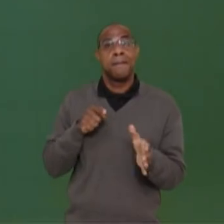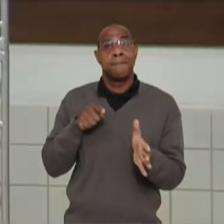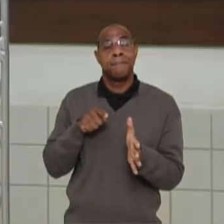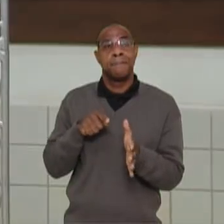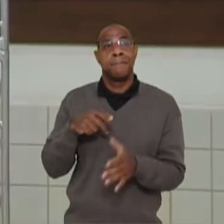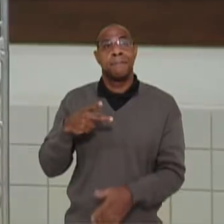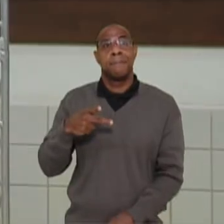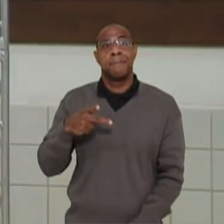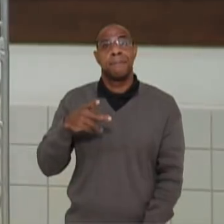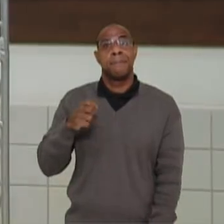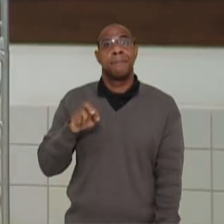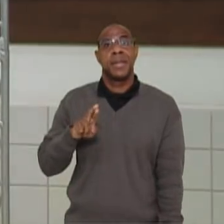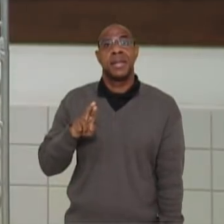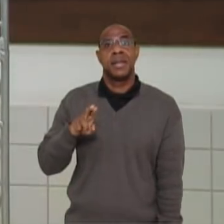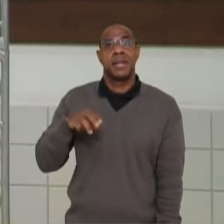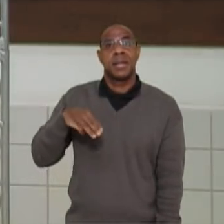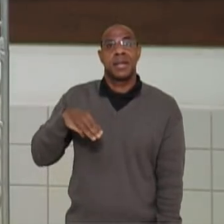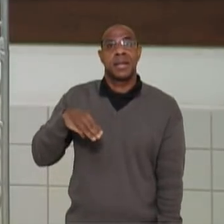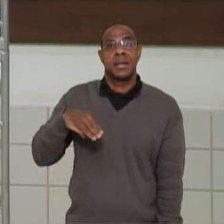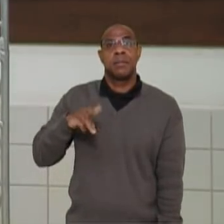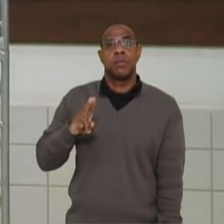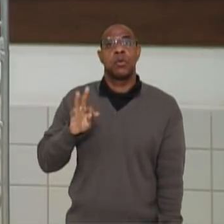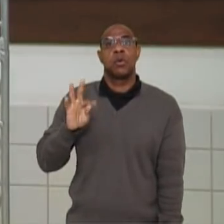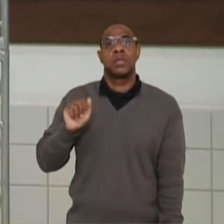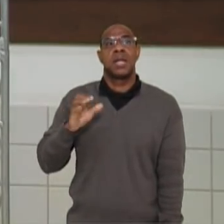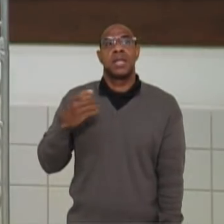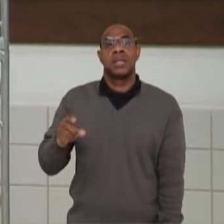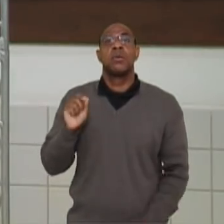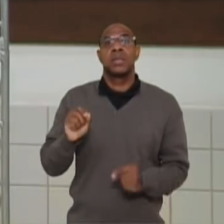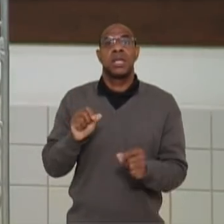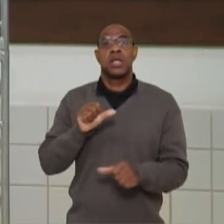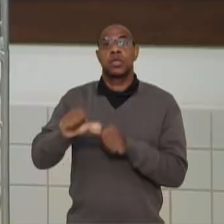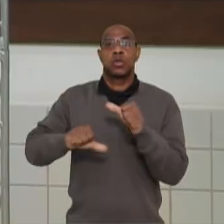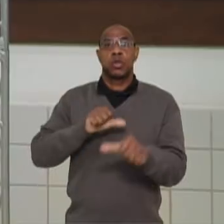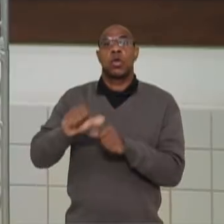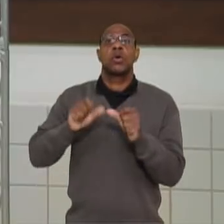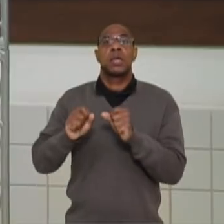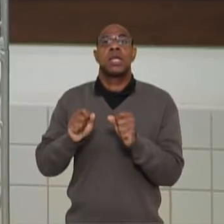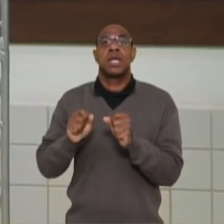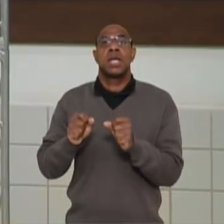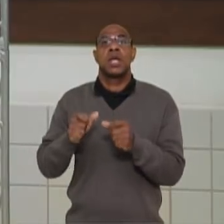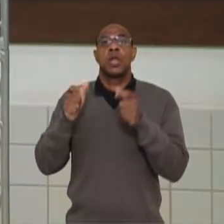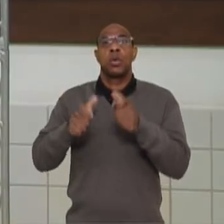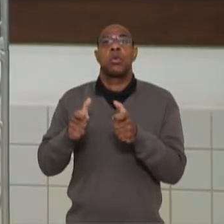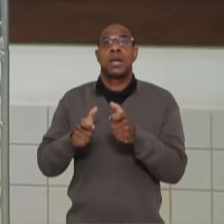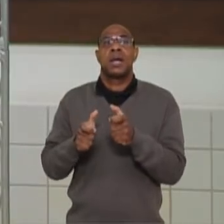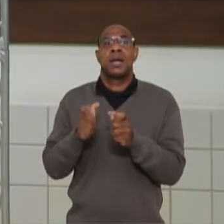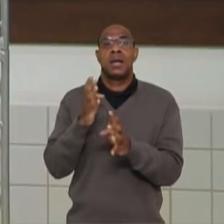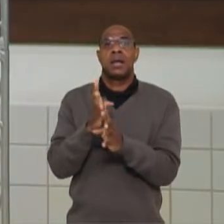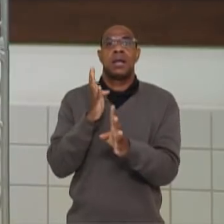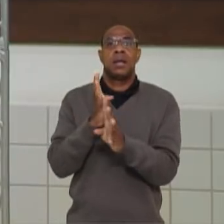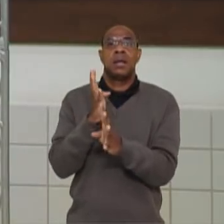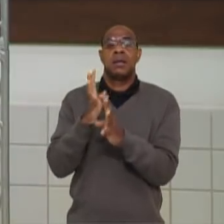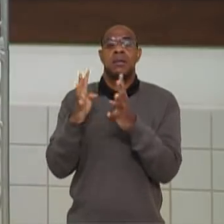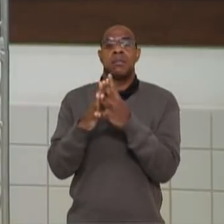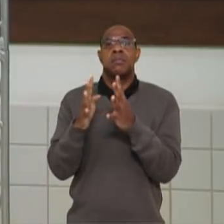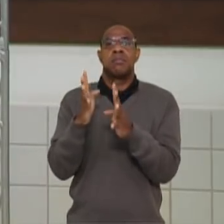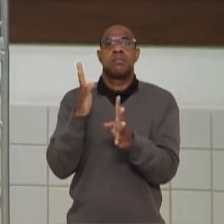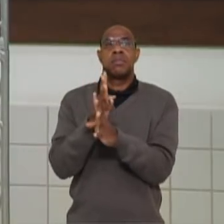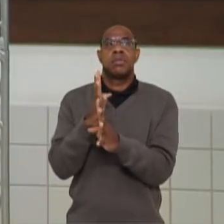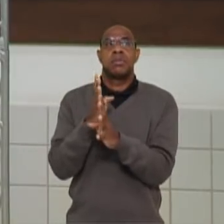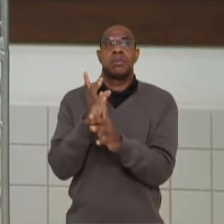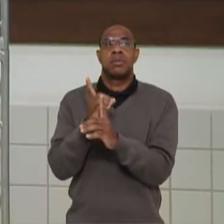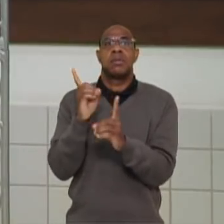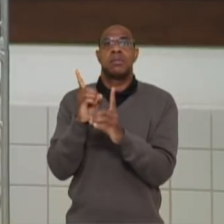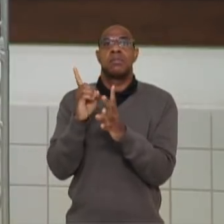permutação. O que é permutação? Permutação é troca de lugar, tá? Eu não quero fazer grupos a partir das 5 crianças, eu quero só